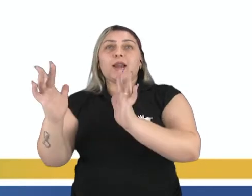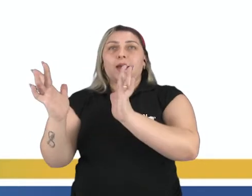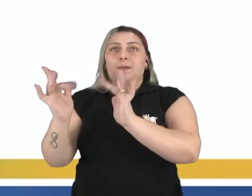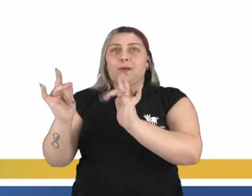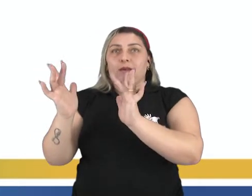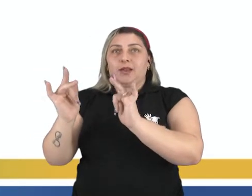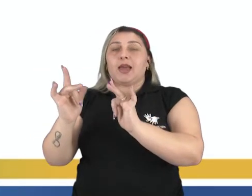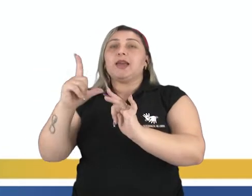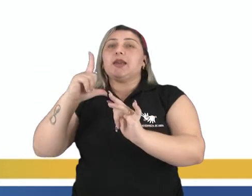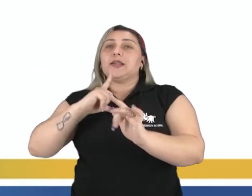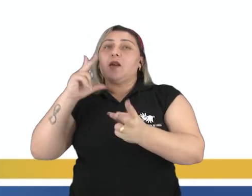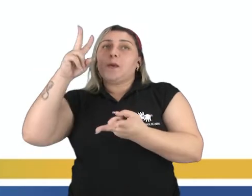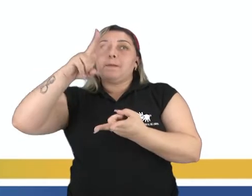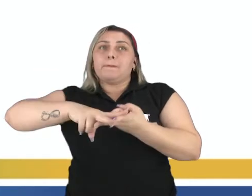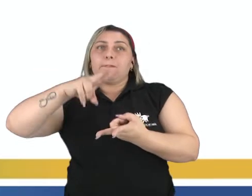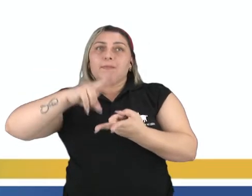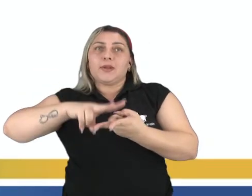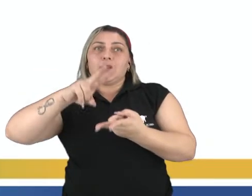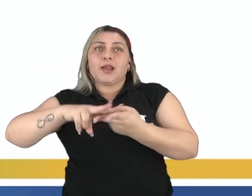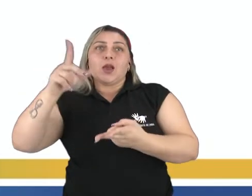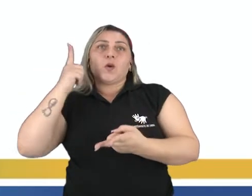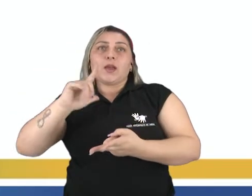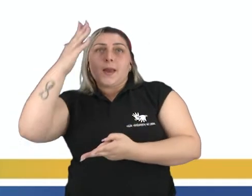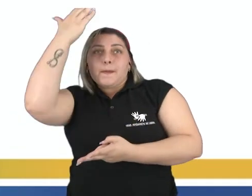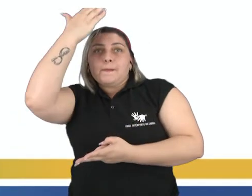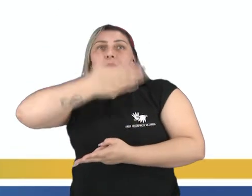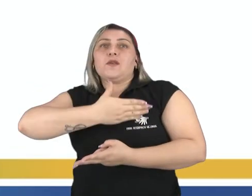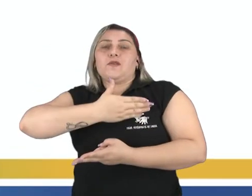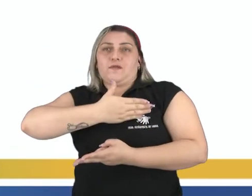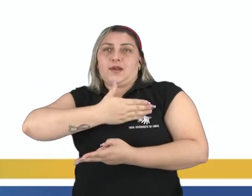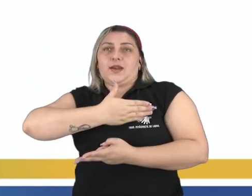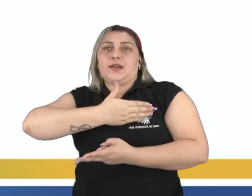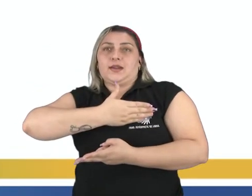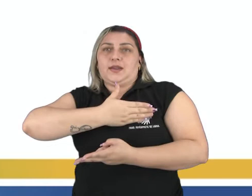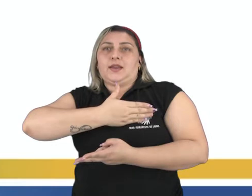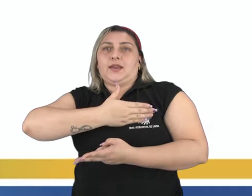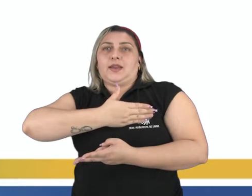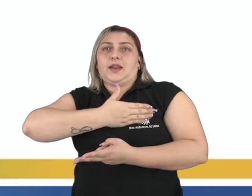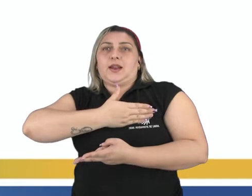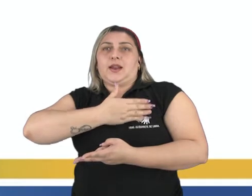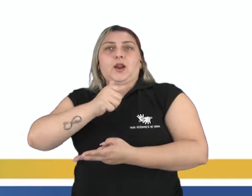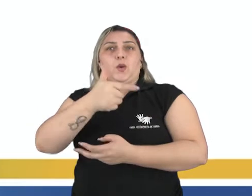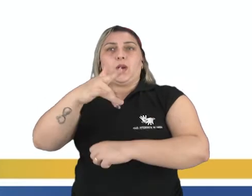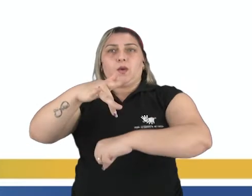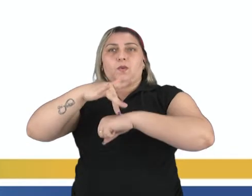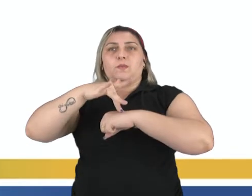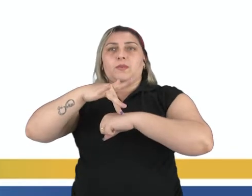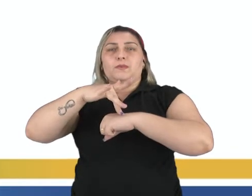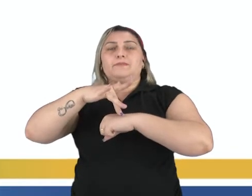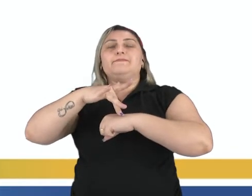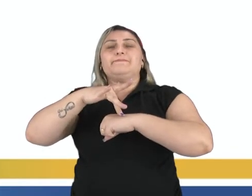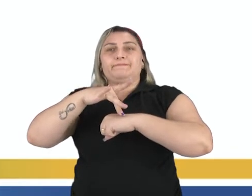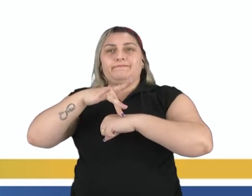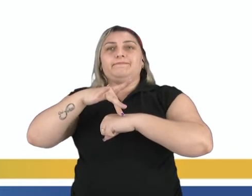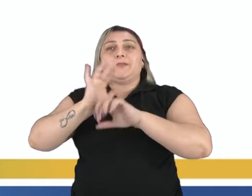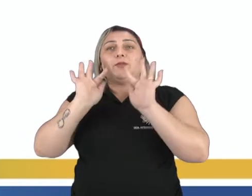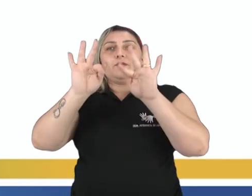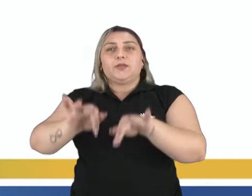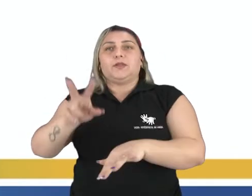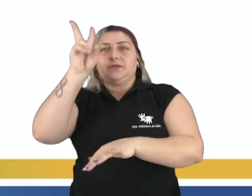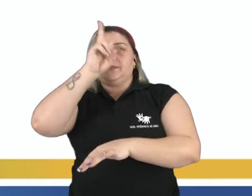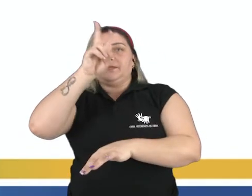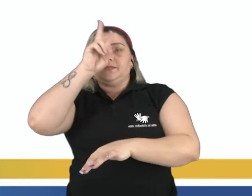recupera sua namorada mantida em cativeiro e consegue provar sua inocência o desfecho para essa história